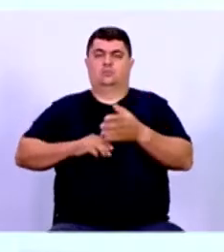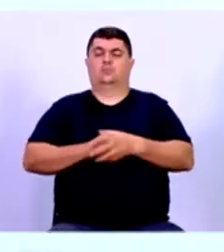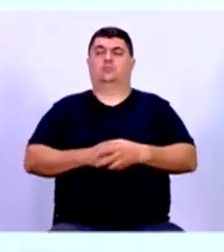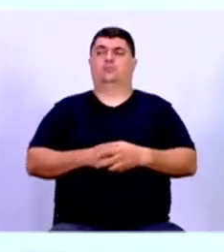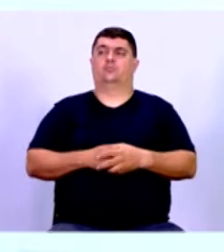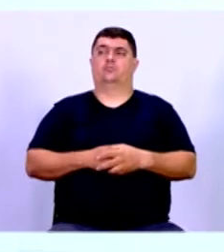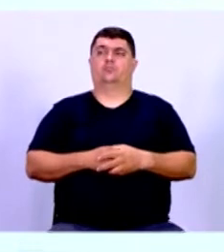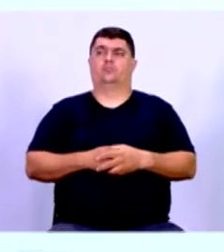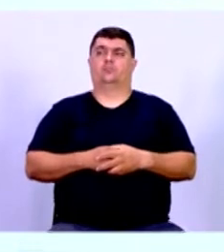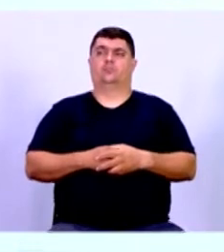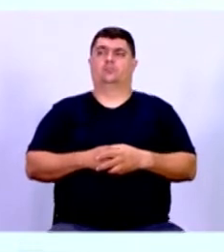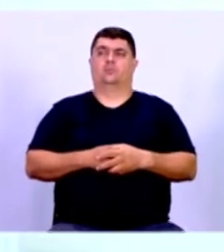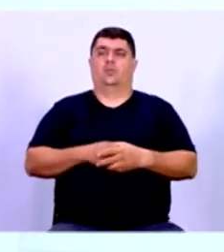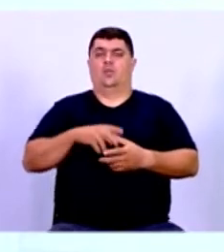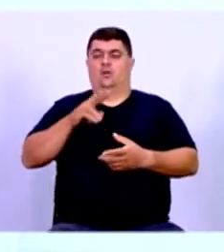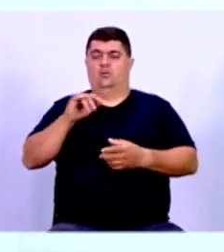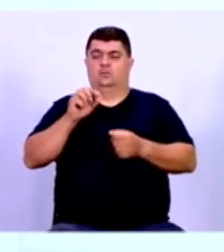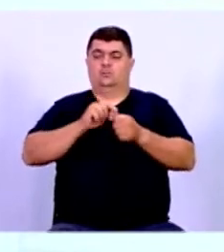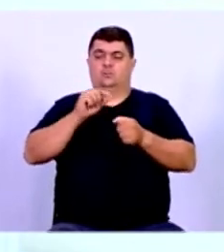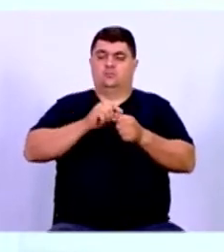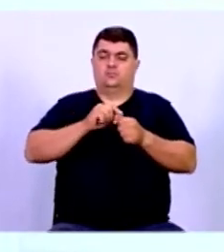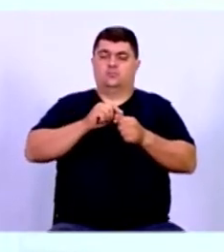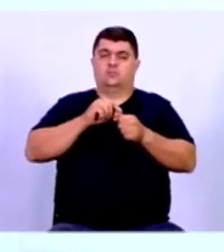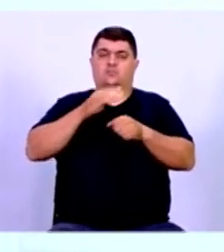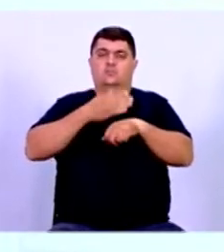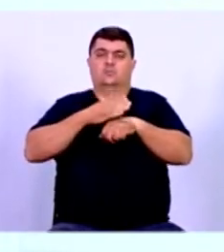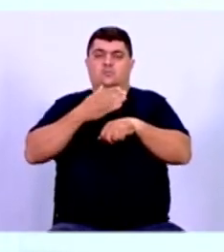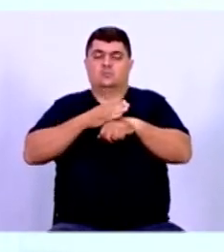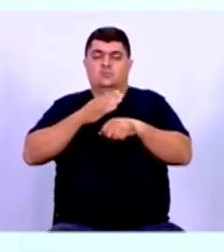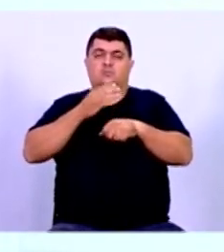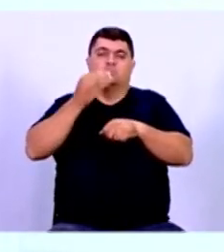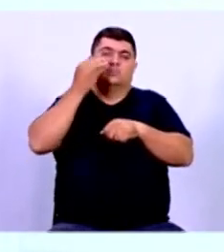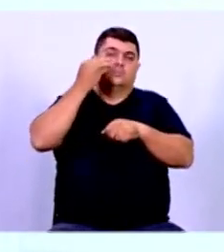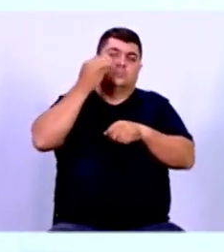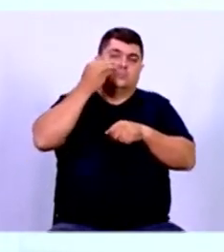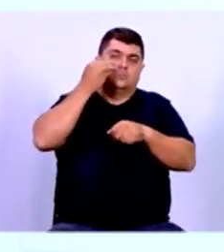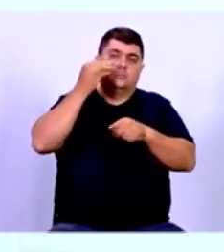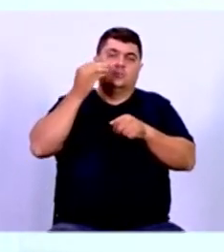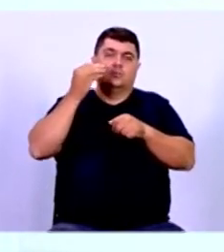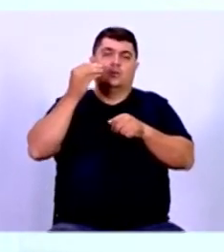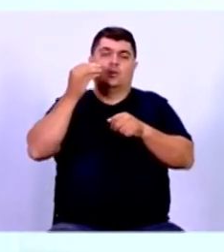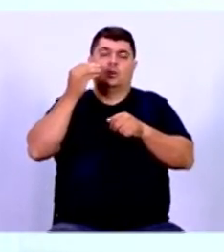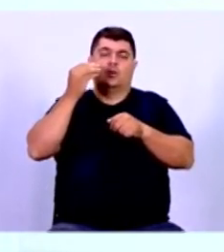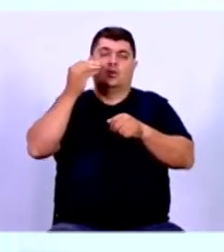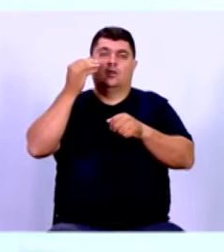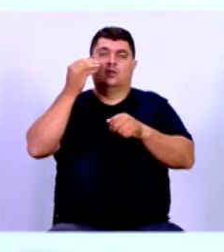estágio. E aí você realiza as atividades, e aí você tem também o processo de